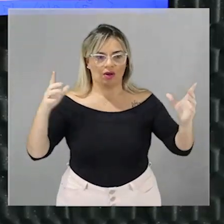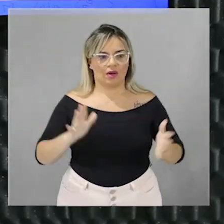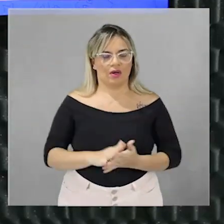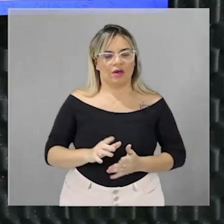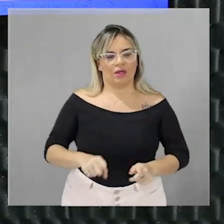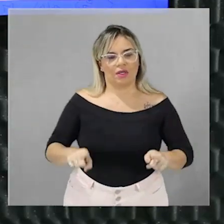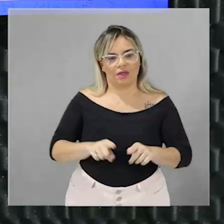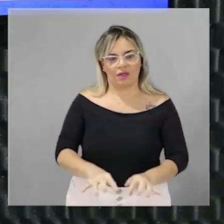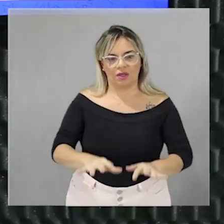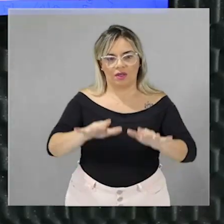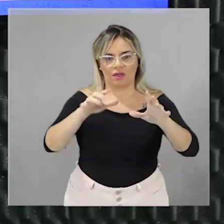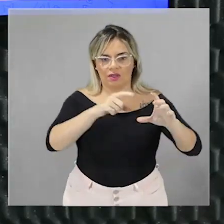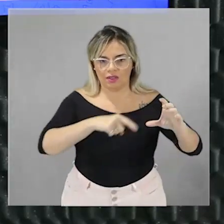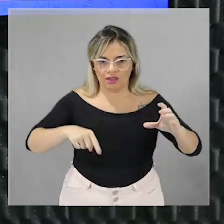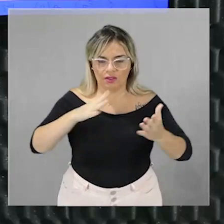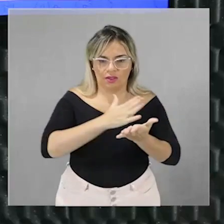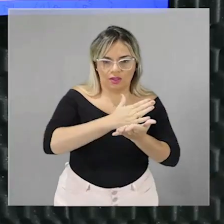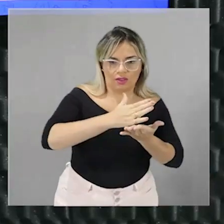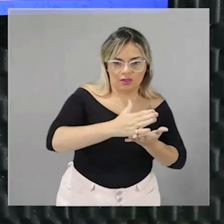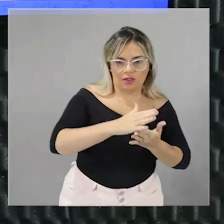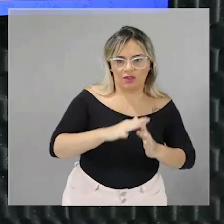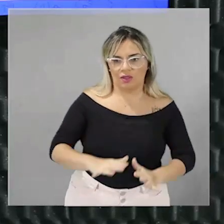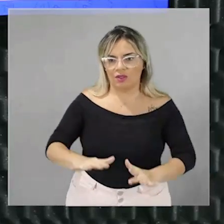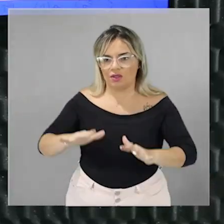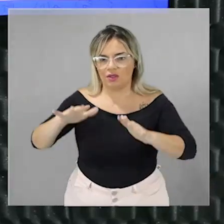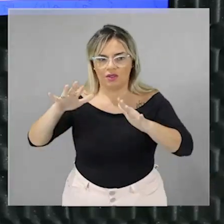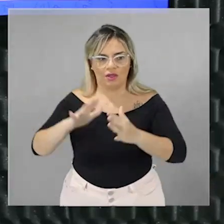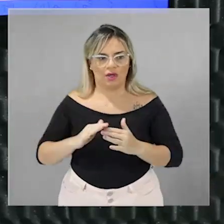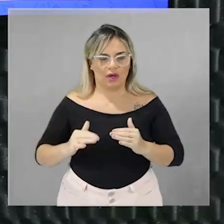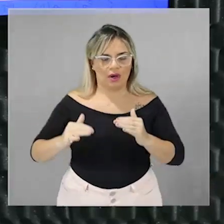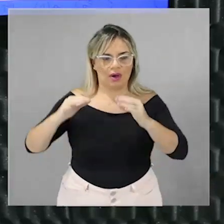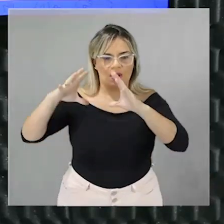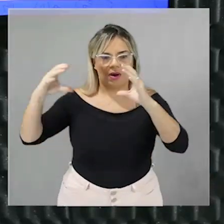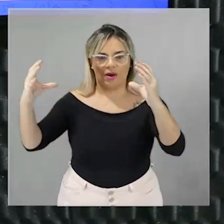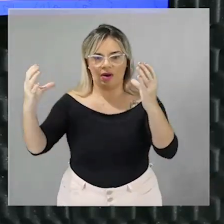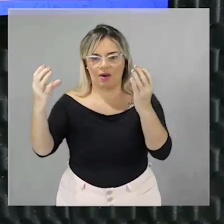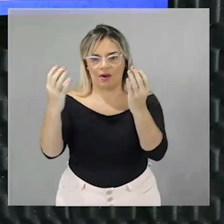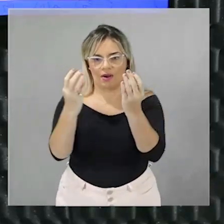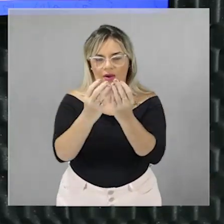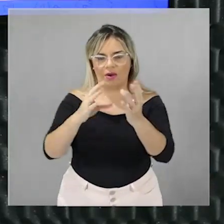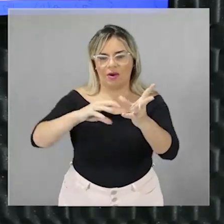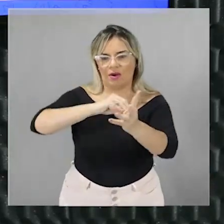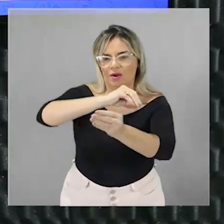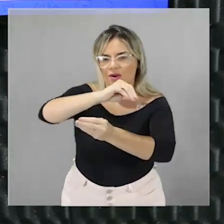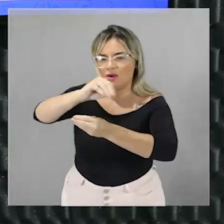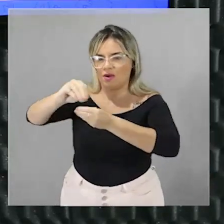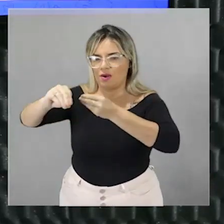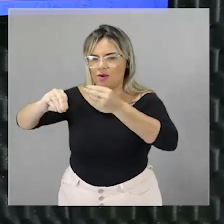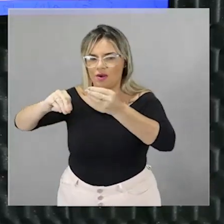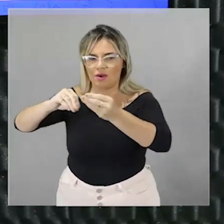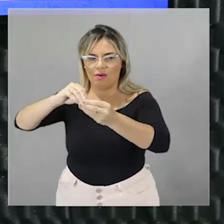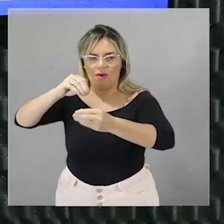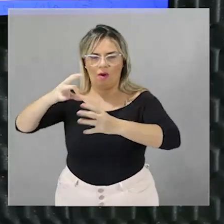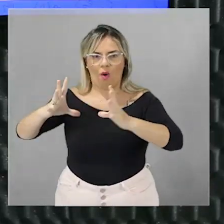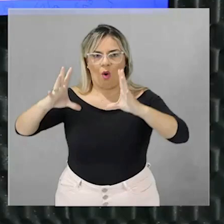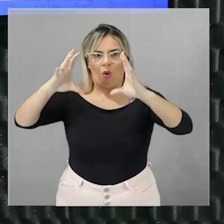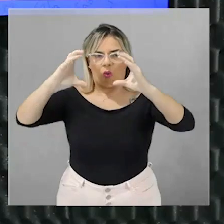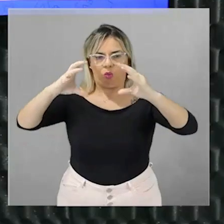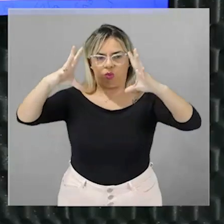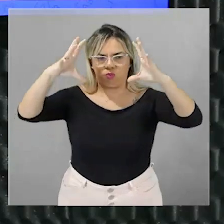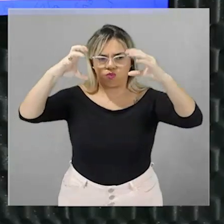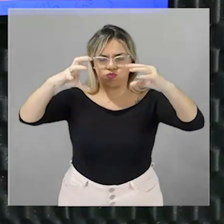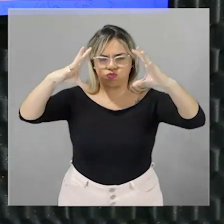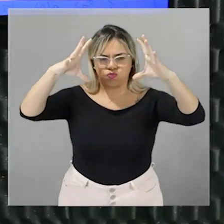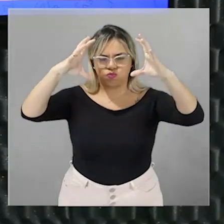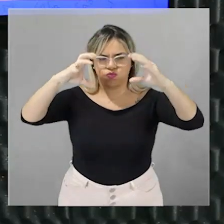Esse vapor da água sobe para as camadas mais altas da atmosfera que condensam formando as nuvens, né? Quando essas nuvens ficam carregadas, elas